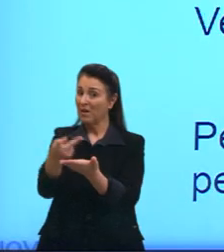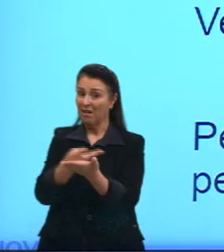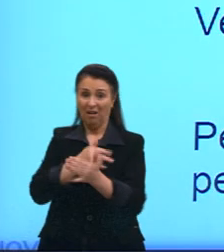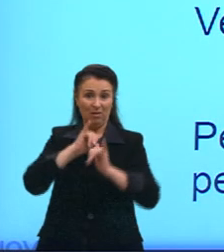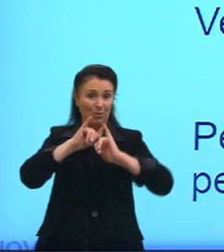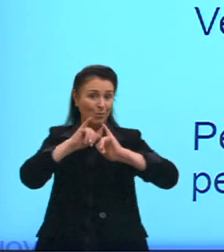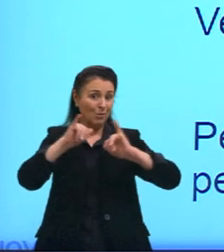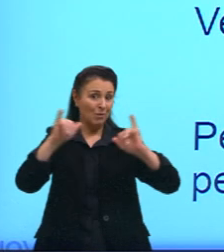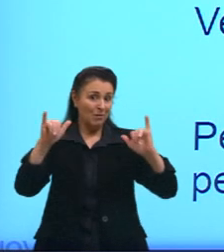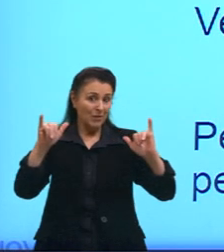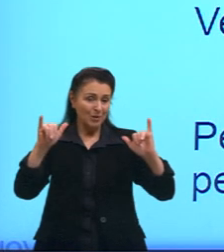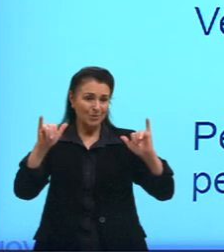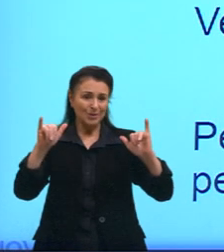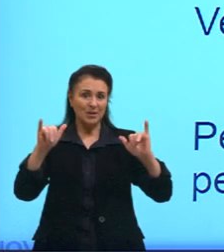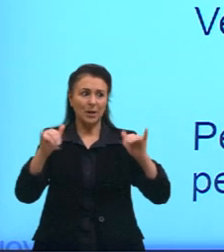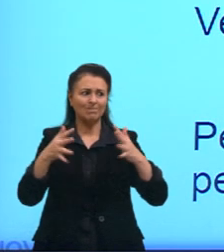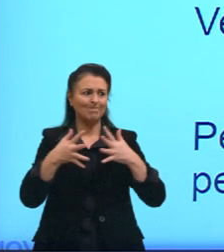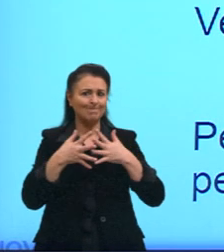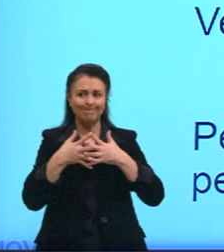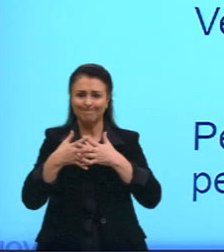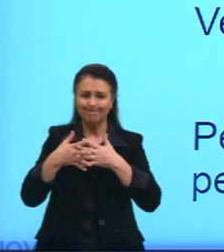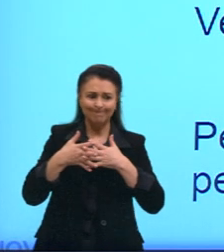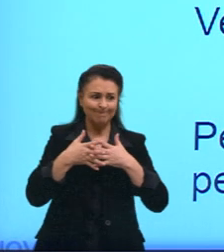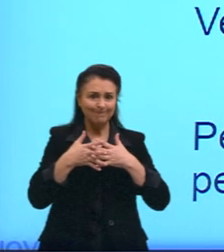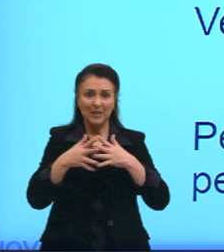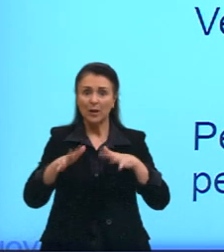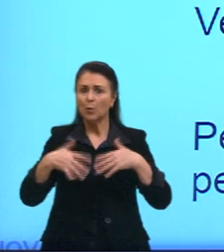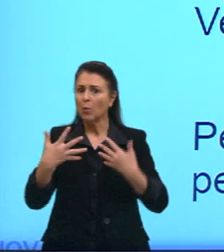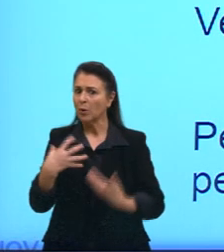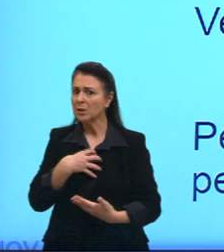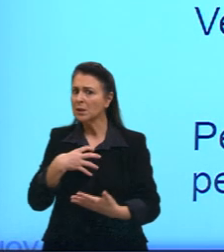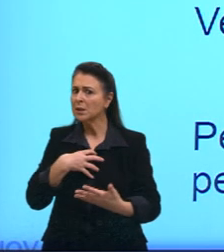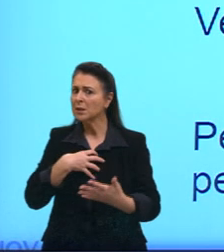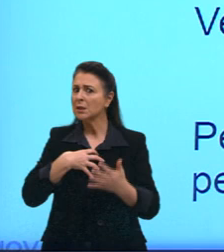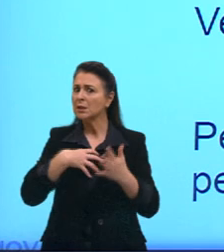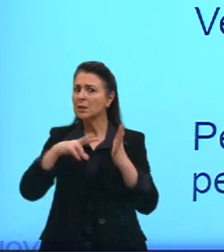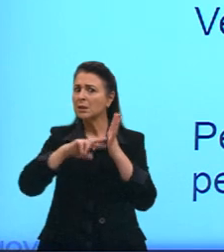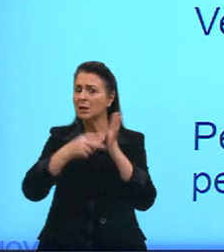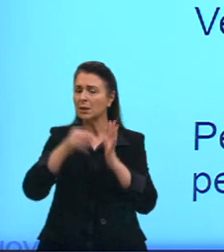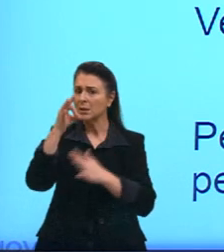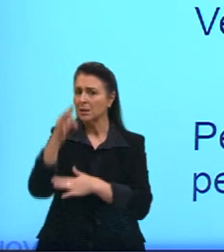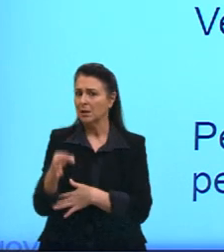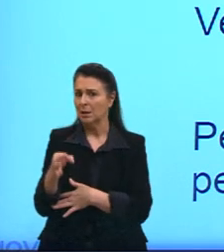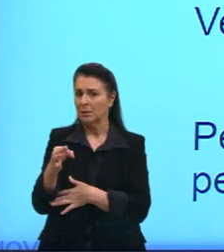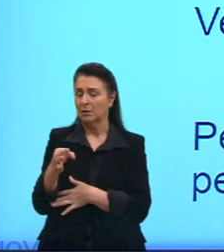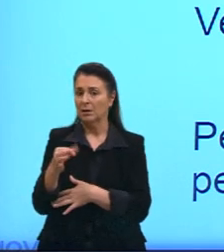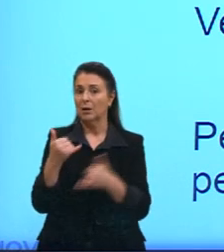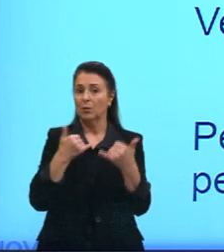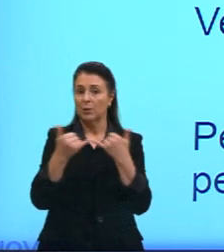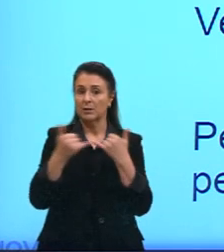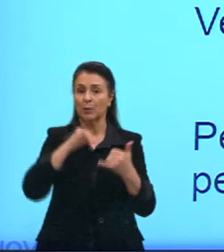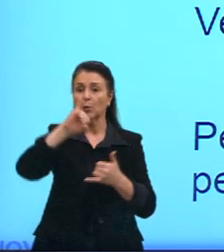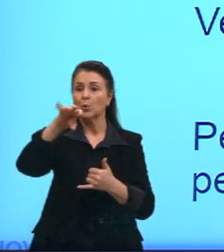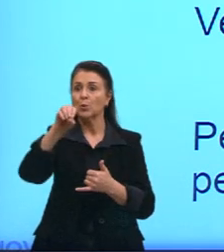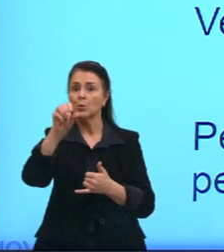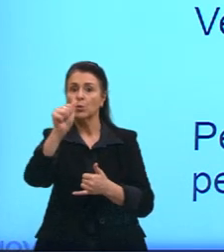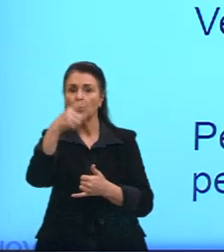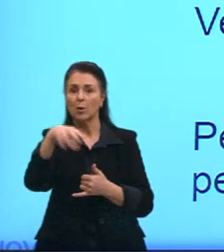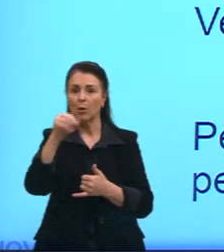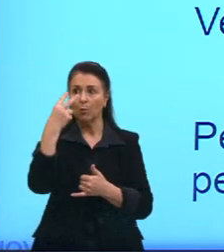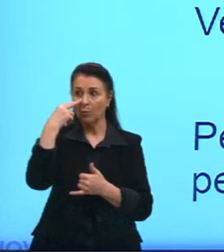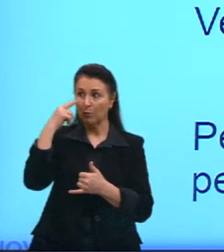enunciados há uma indefinição de sentidos olhem ali o exemplo João Viu